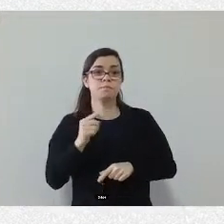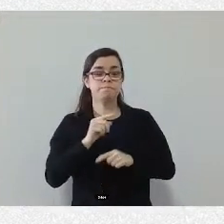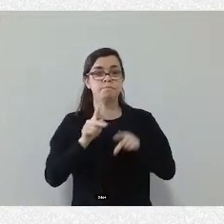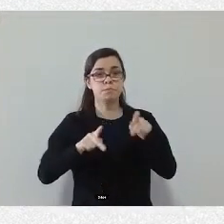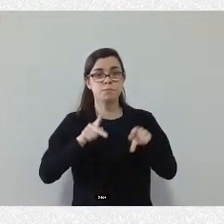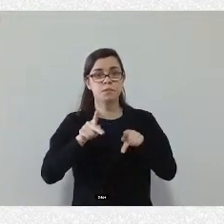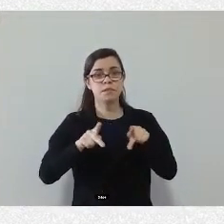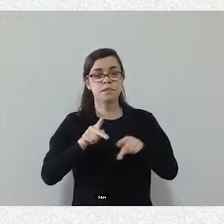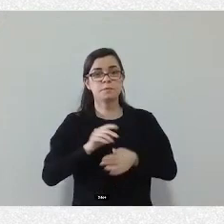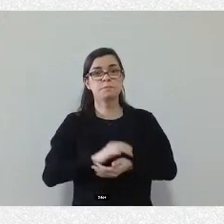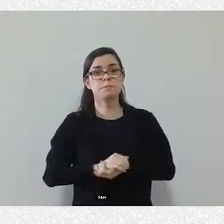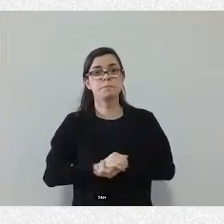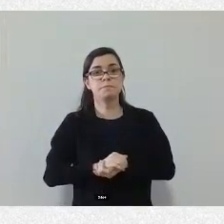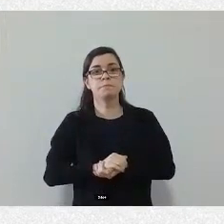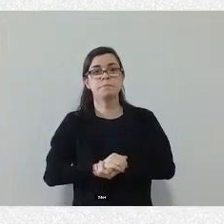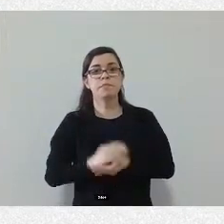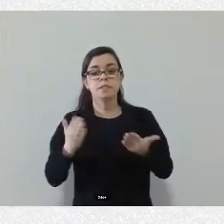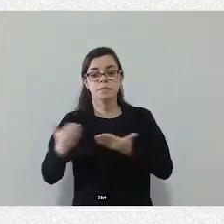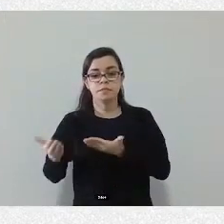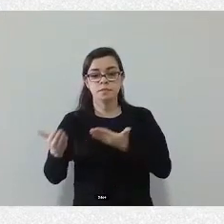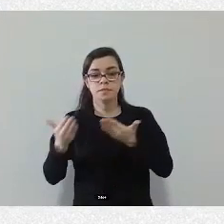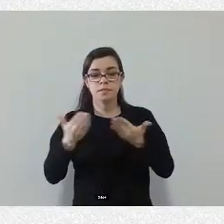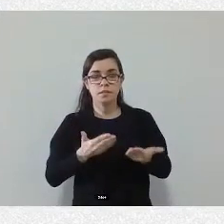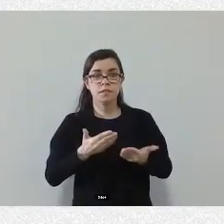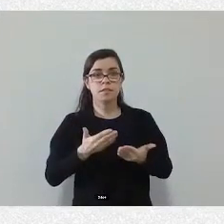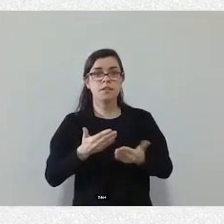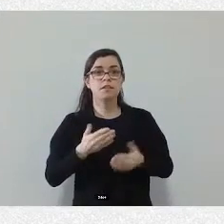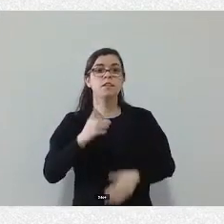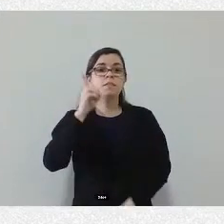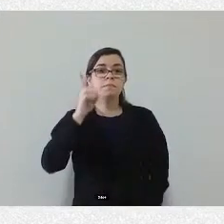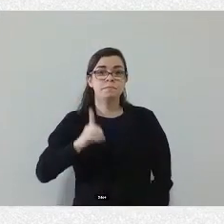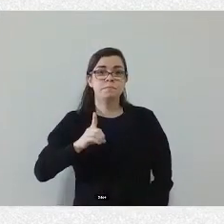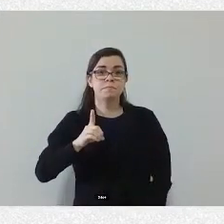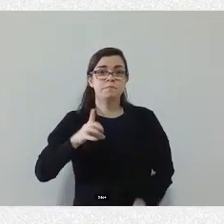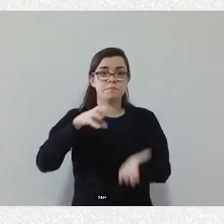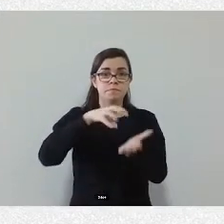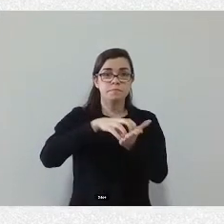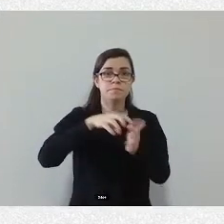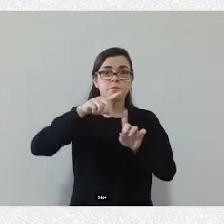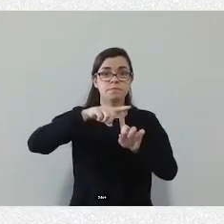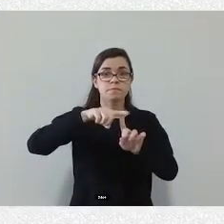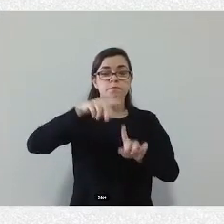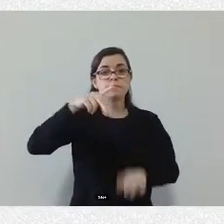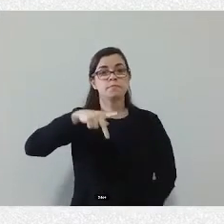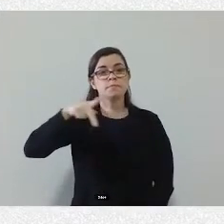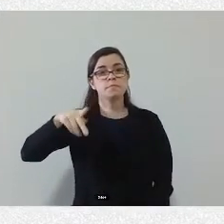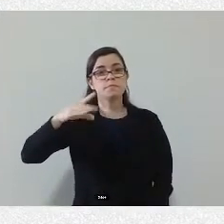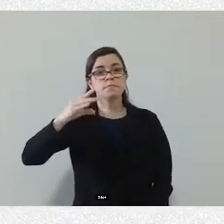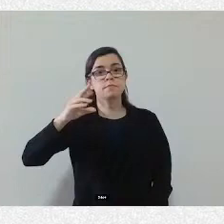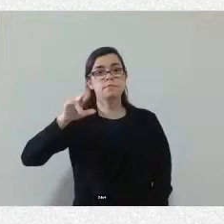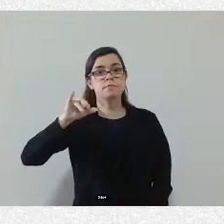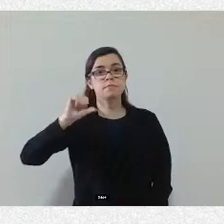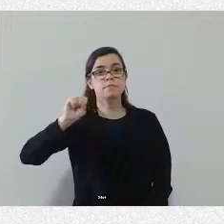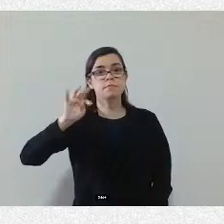Convido a diretora do Campus Toledo, da UFPR, a professora Cristina de Oliveira Rodrigues, para fazer uso da